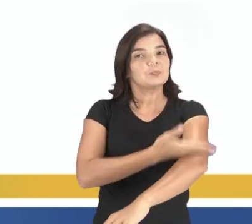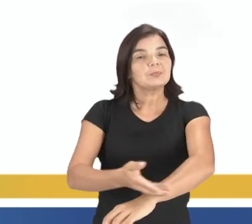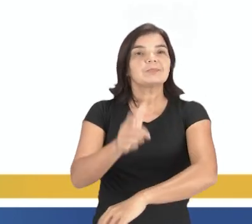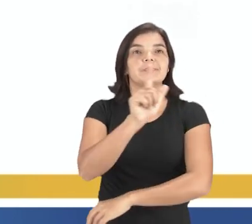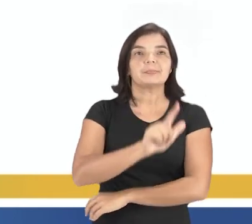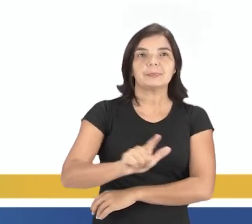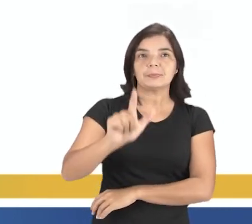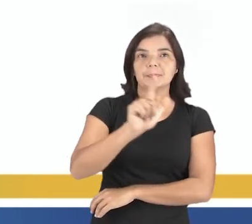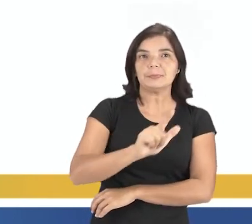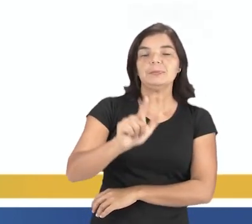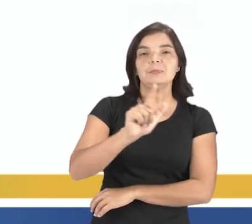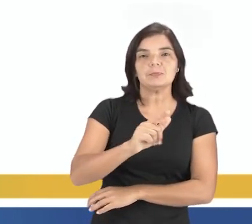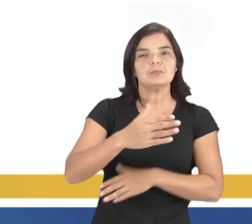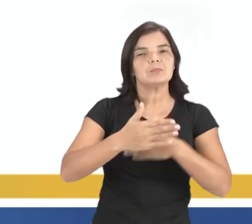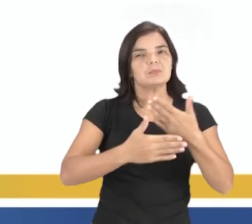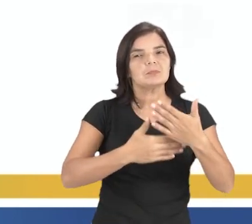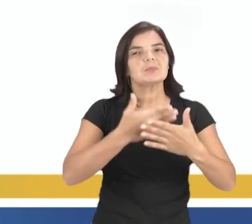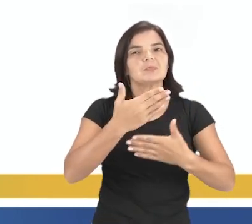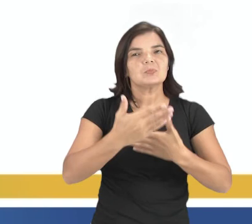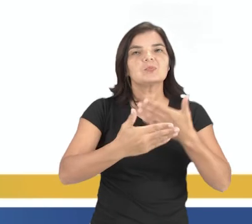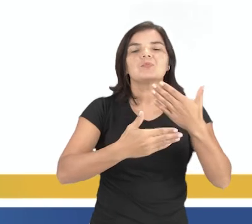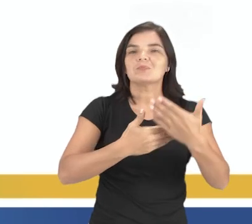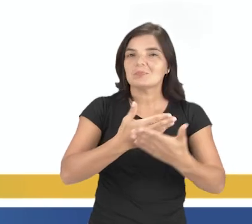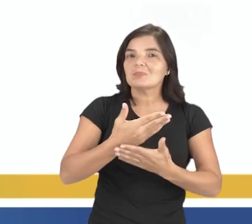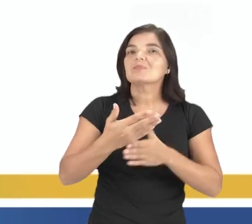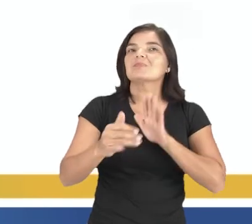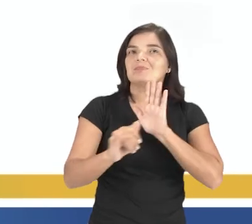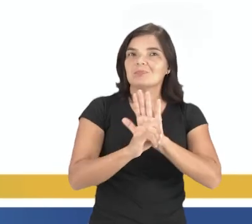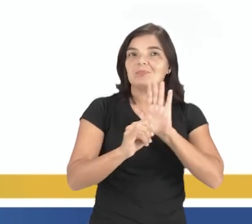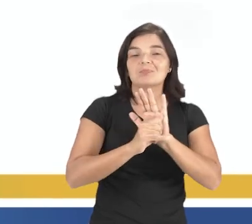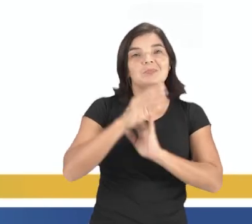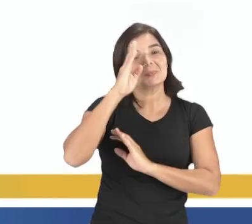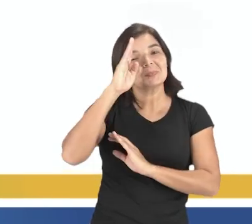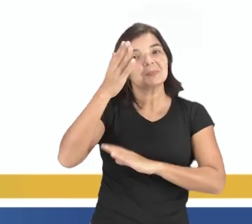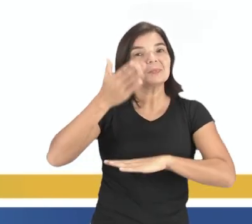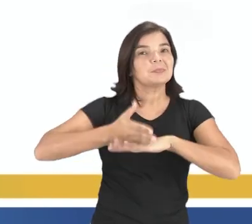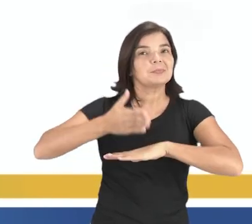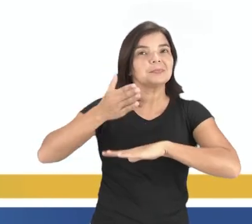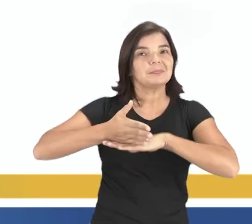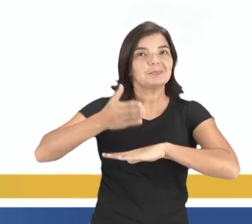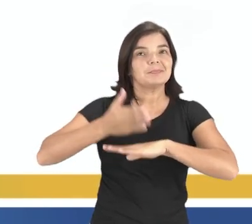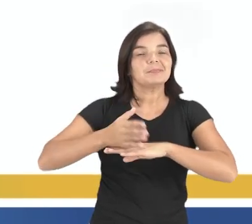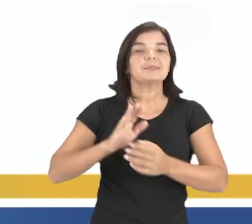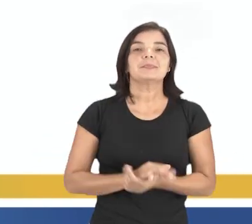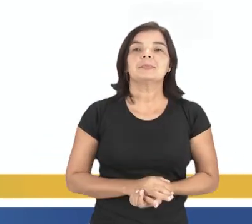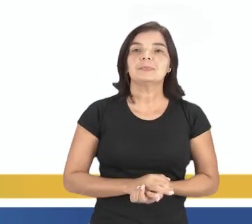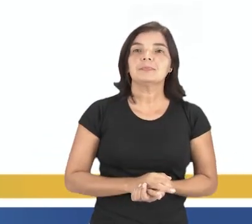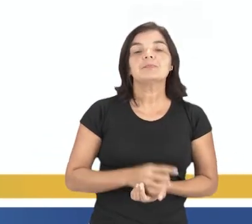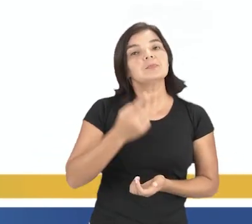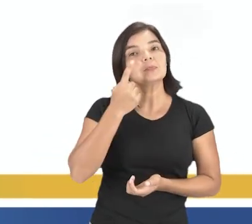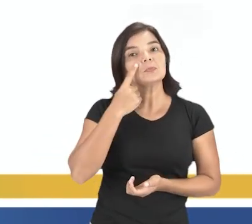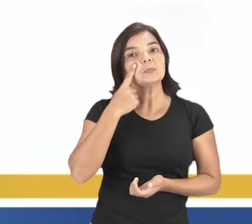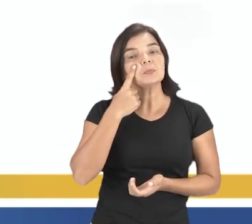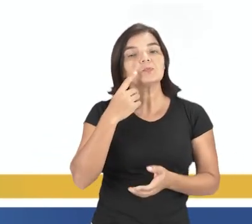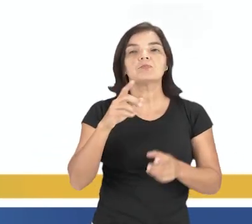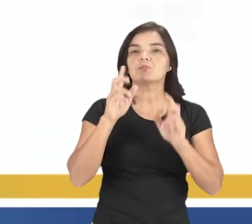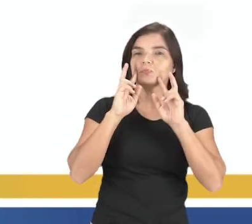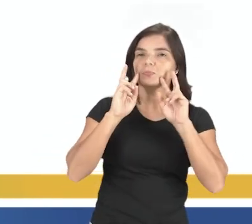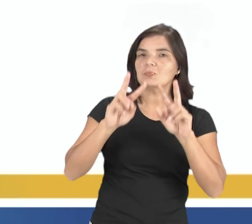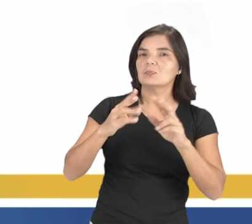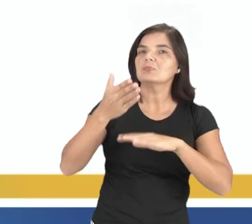da tradição literária. Então, ao longo do tempo, nós estamos buscando essa identidade, principalmente na contemporaneidade também, né? Redimensionada pelo